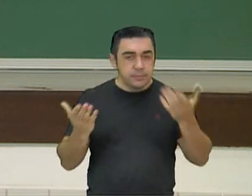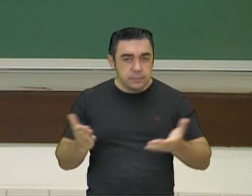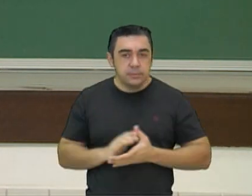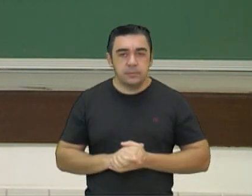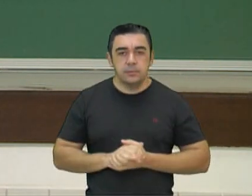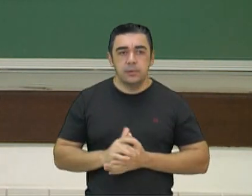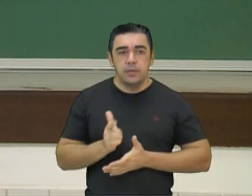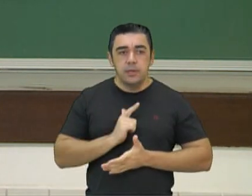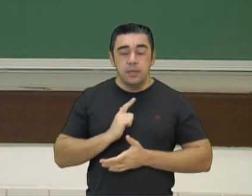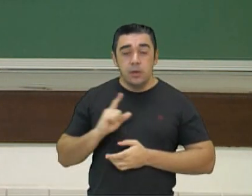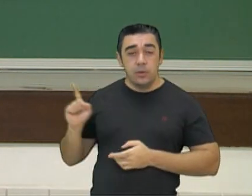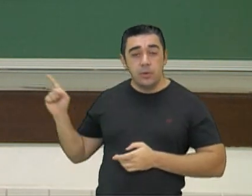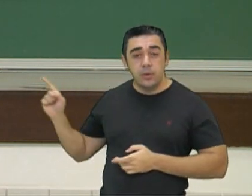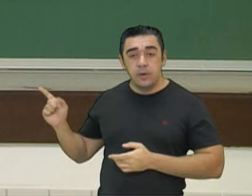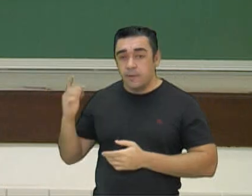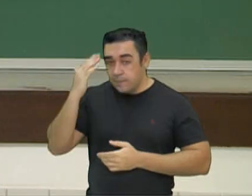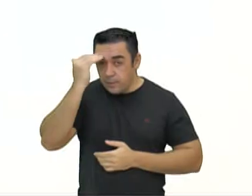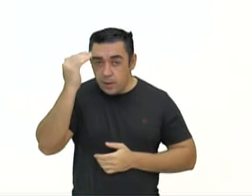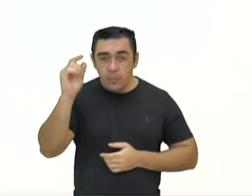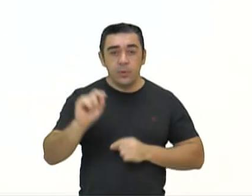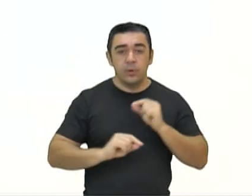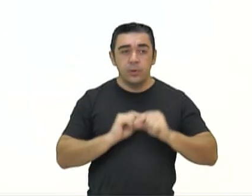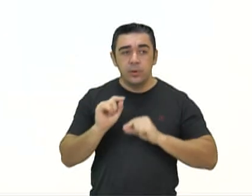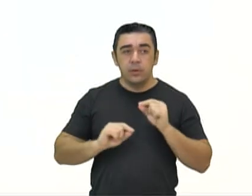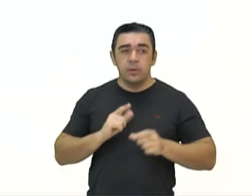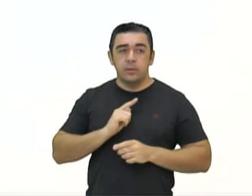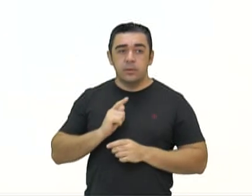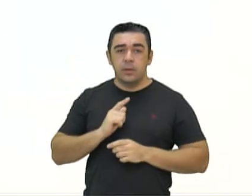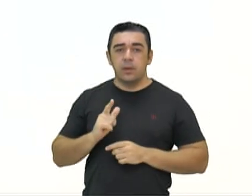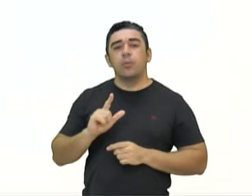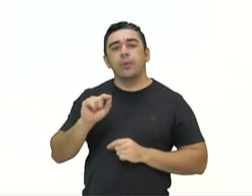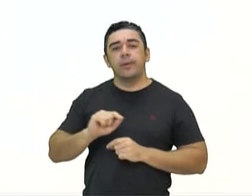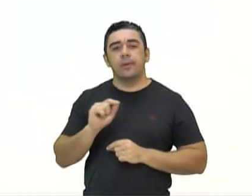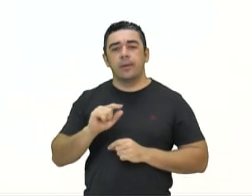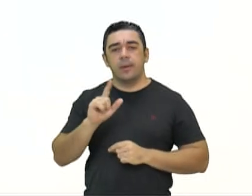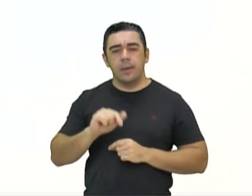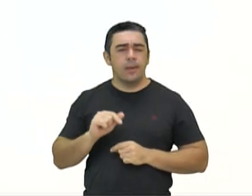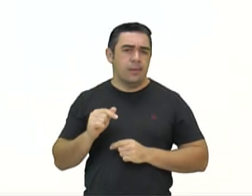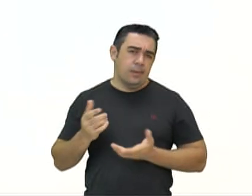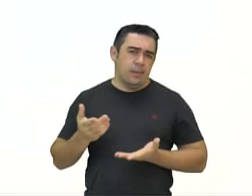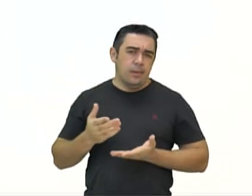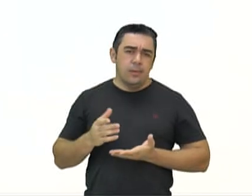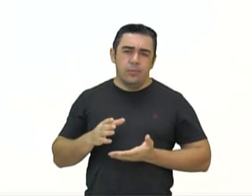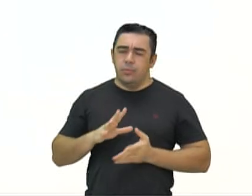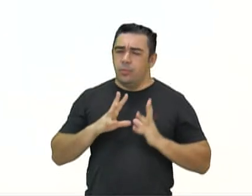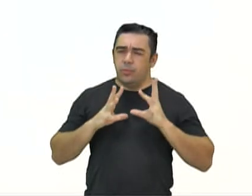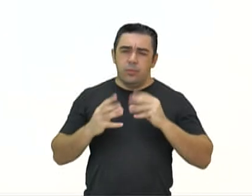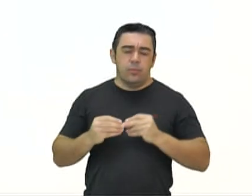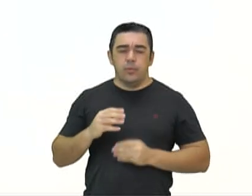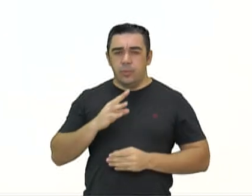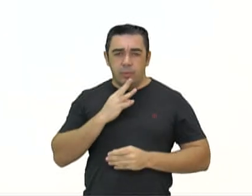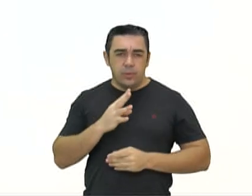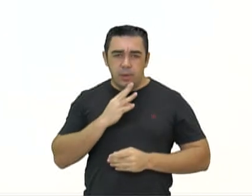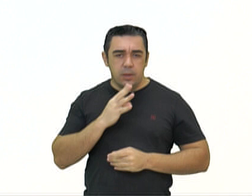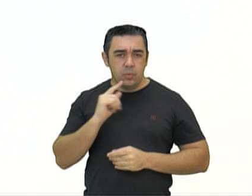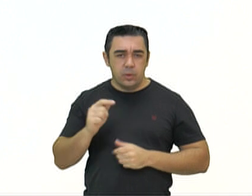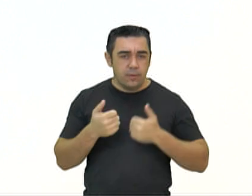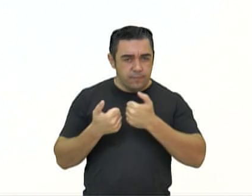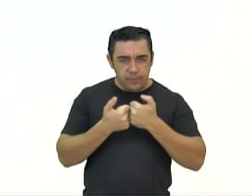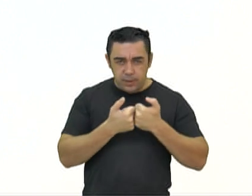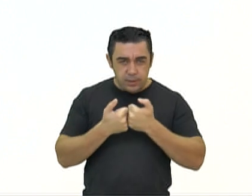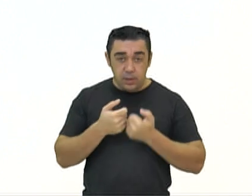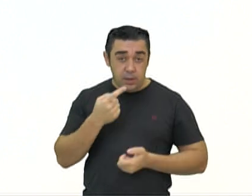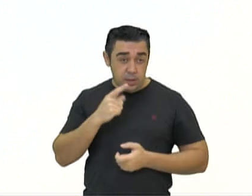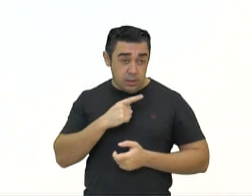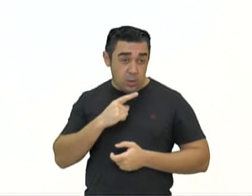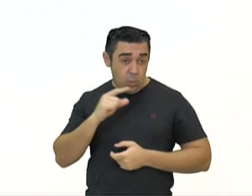temos aqui o nosso famoso sistema de blocos. Né? Isso aqui é clássico de todo professor de física. O que nós temos aqui, gente?